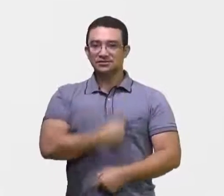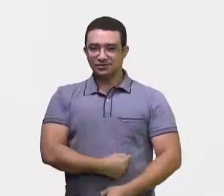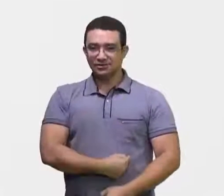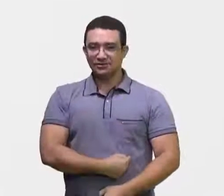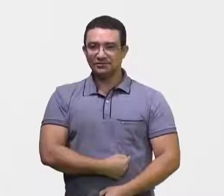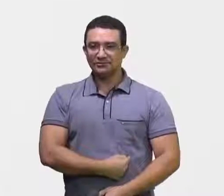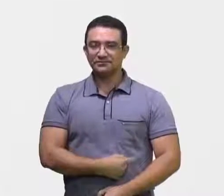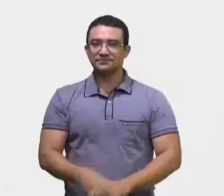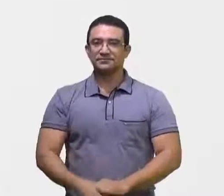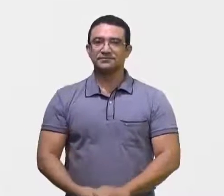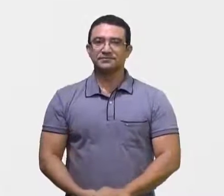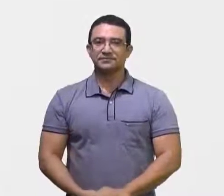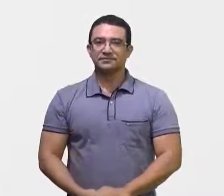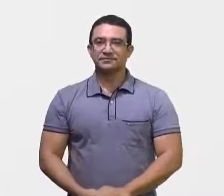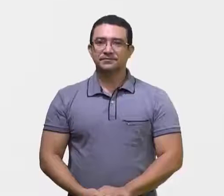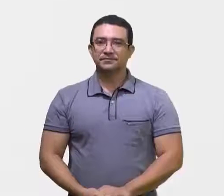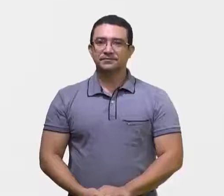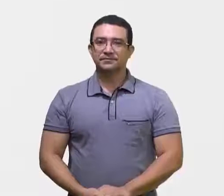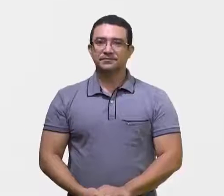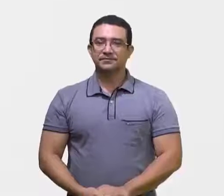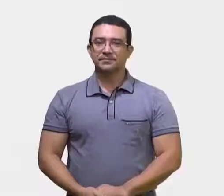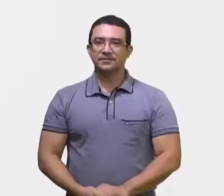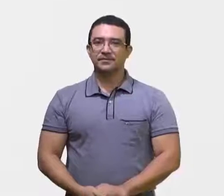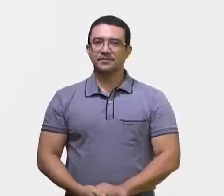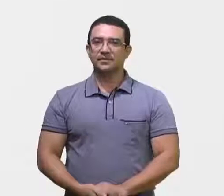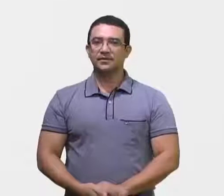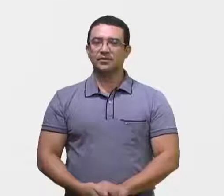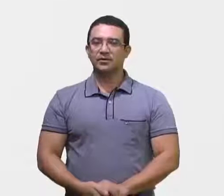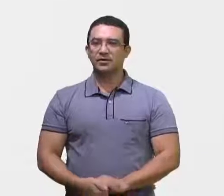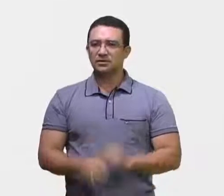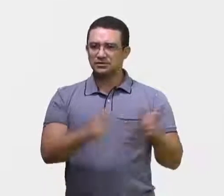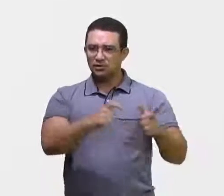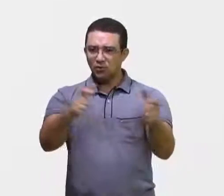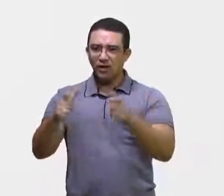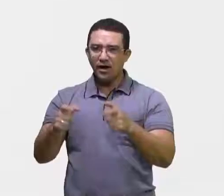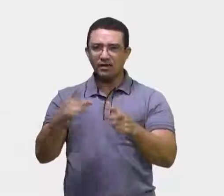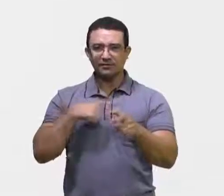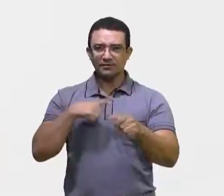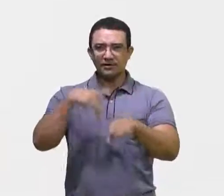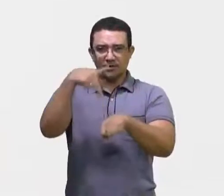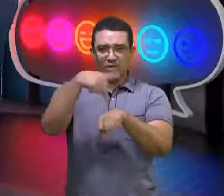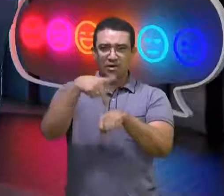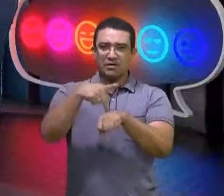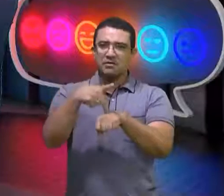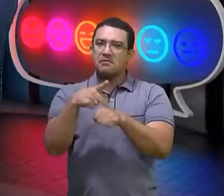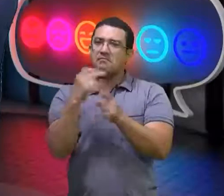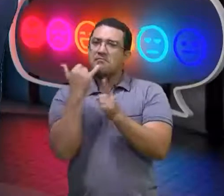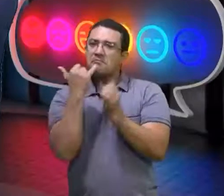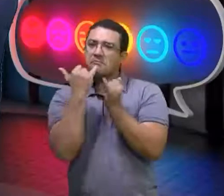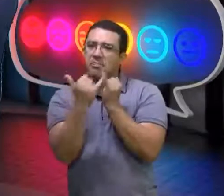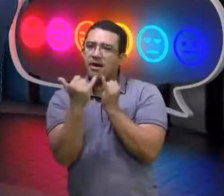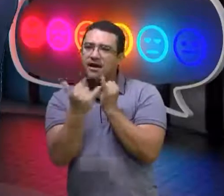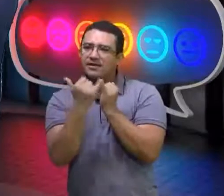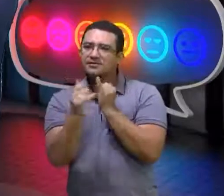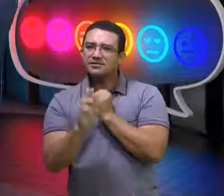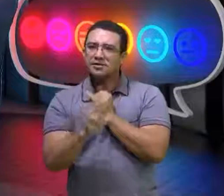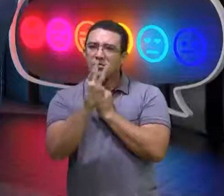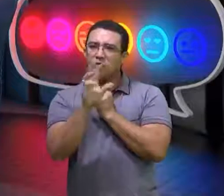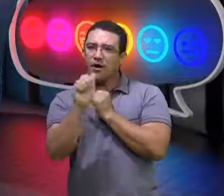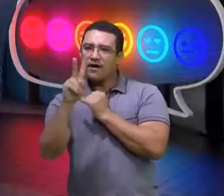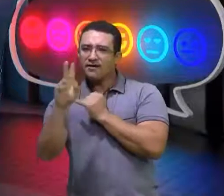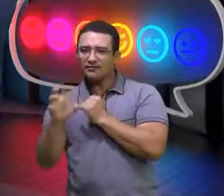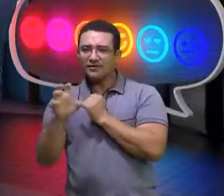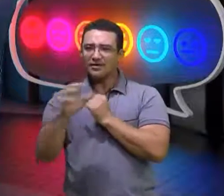E olha só que curioso, gente. Essa formação rochosa, a gente vai ter ali parecido com o deserto de Wave, né? Com